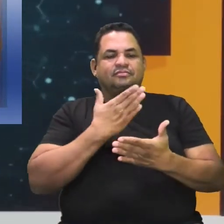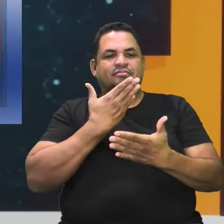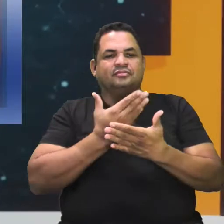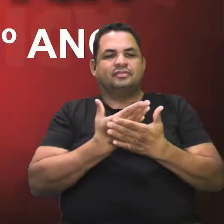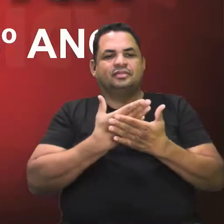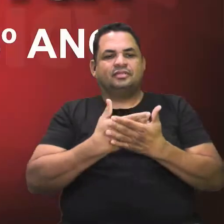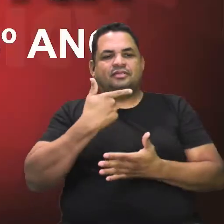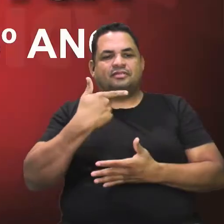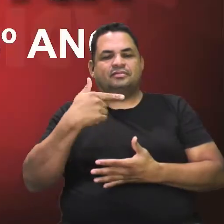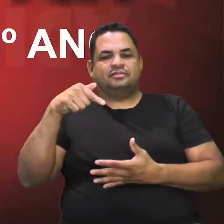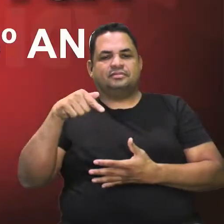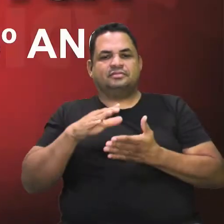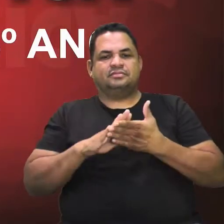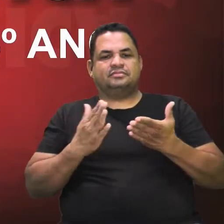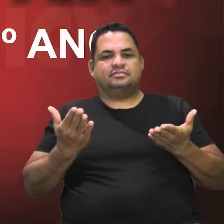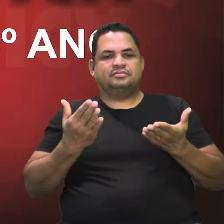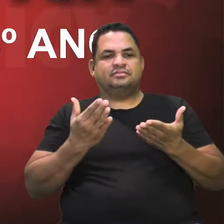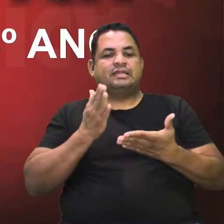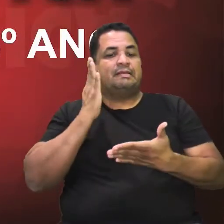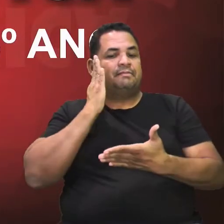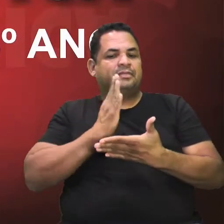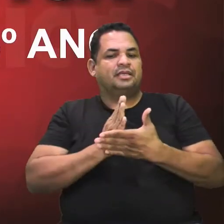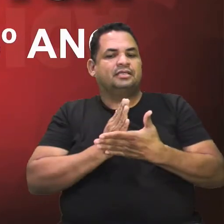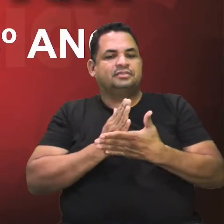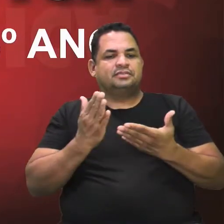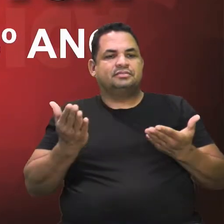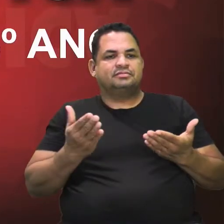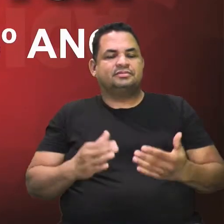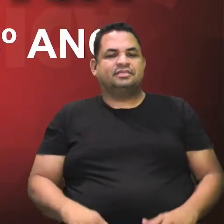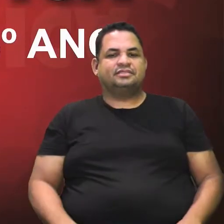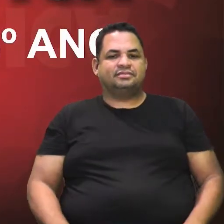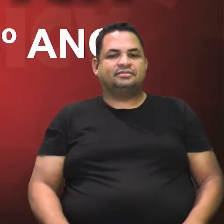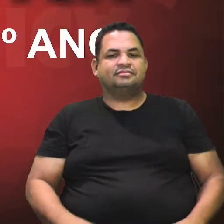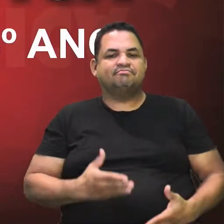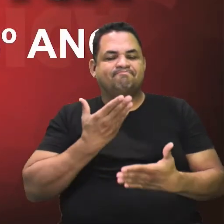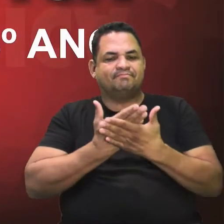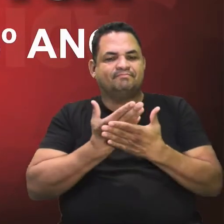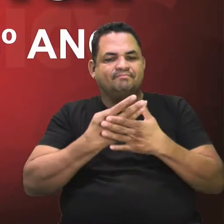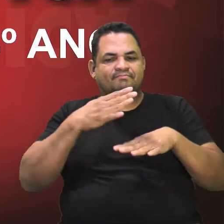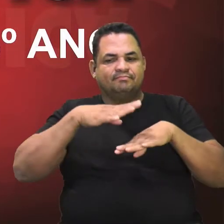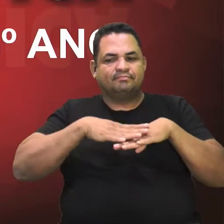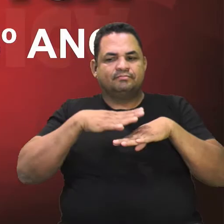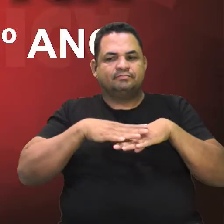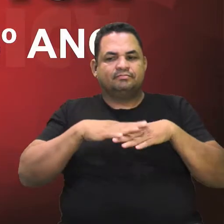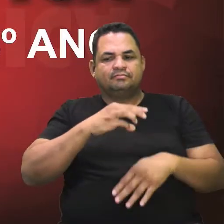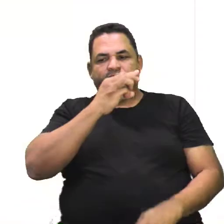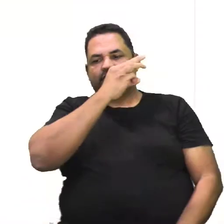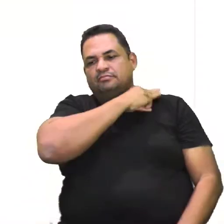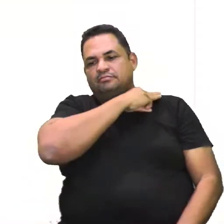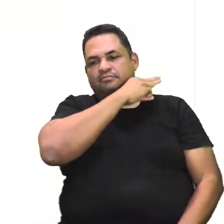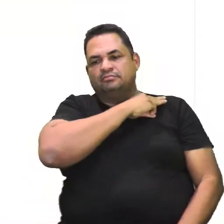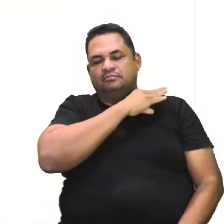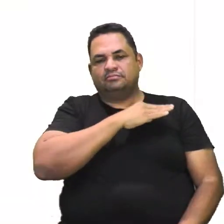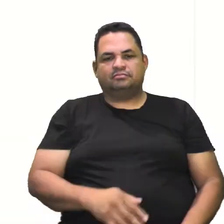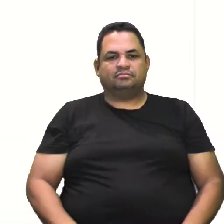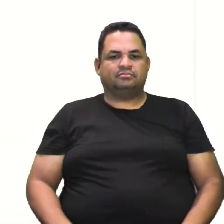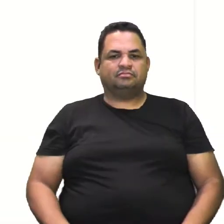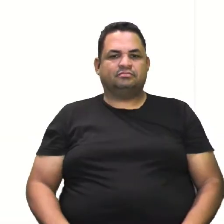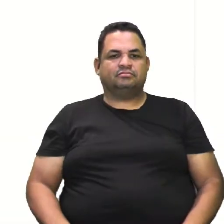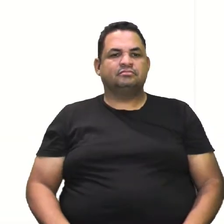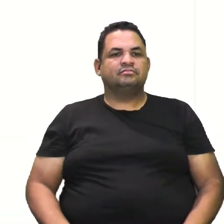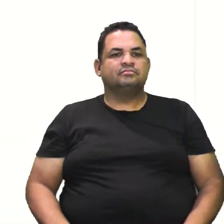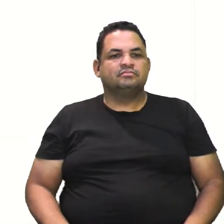aula 27, chegando ao meio do caminho das aulas de matemática do terceirão. Vai